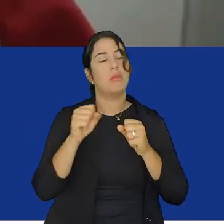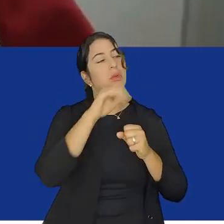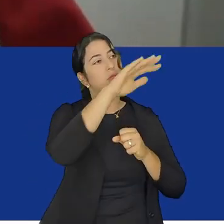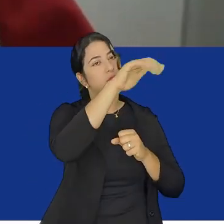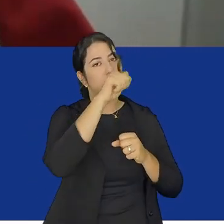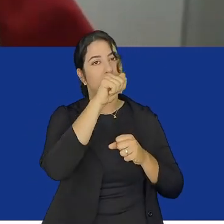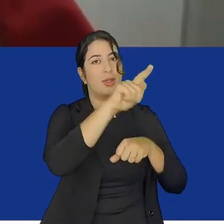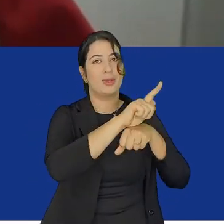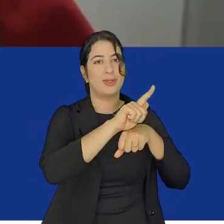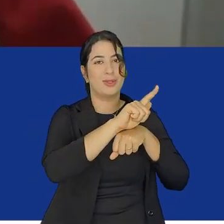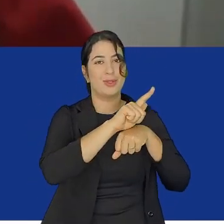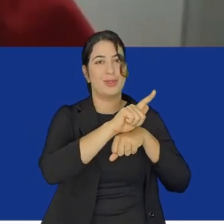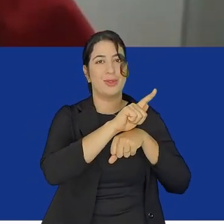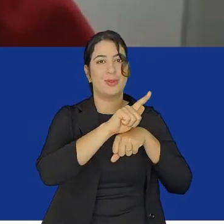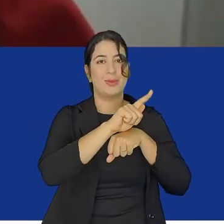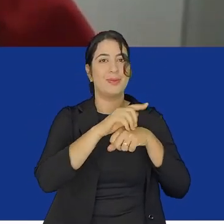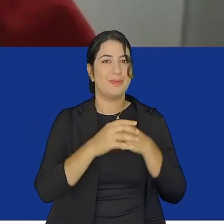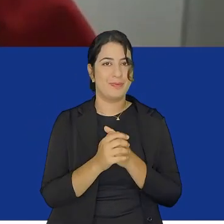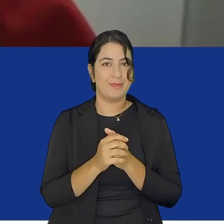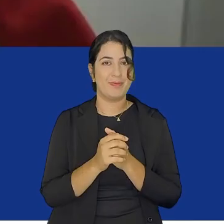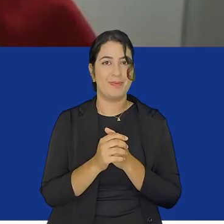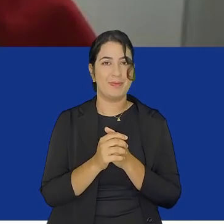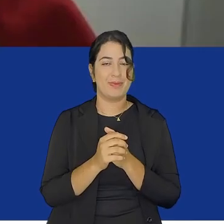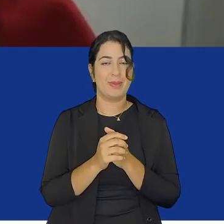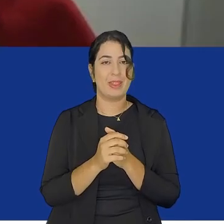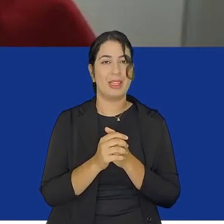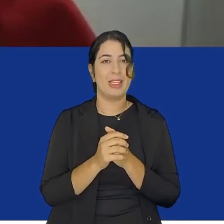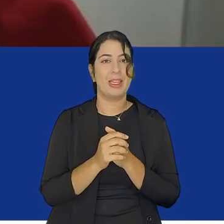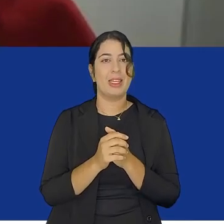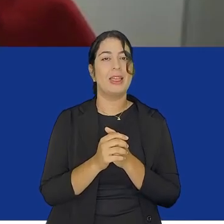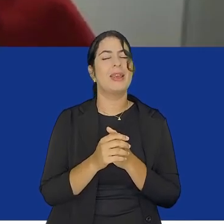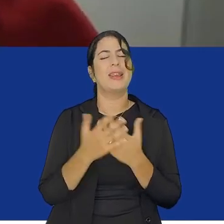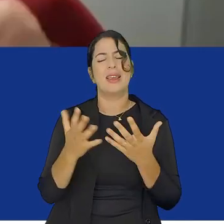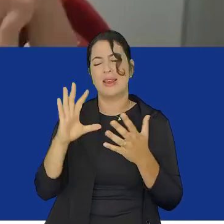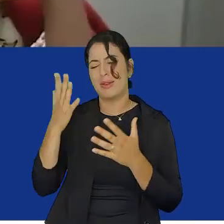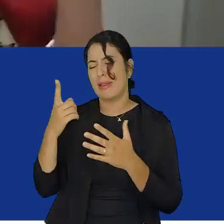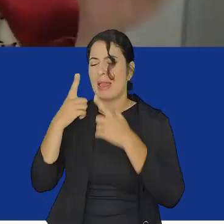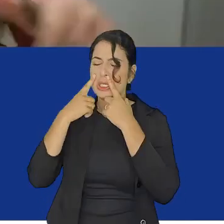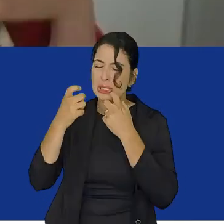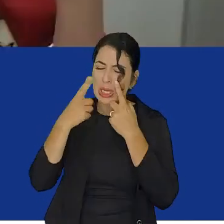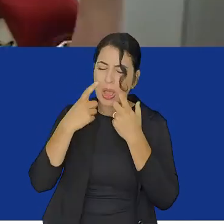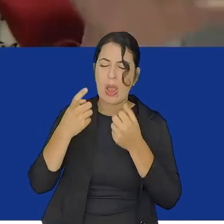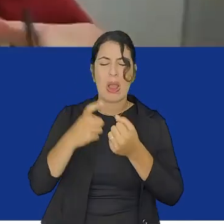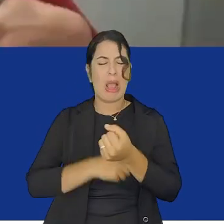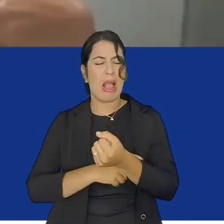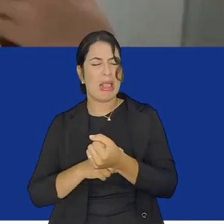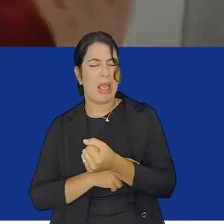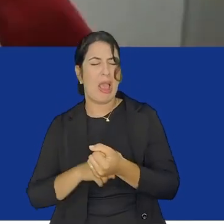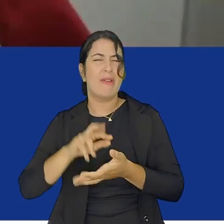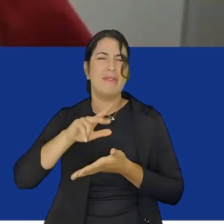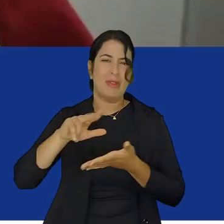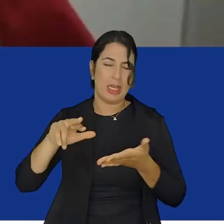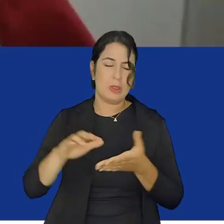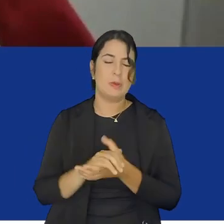mudar aquela situação, tomou aquela situação como dada, e aí chora, esperneia, fica bravo,